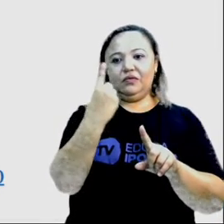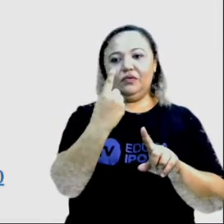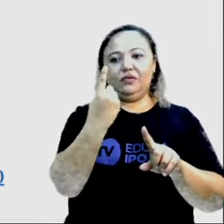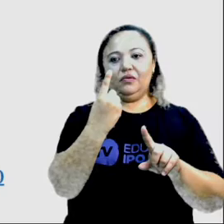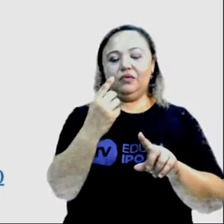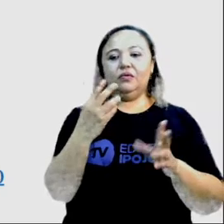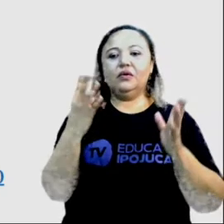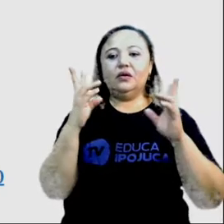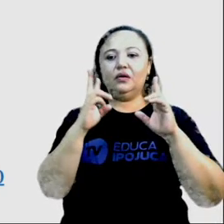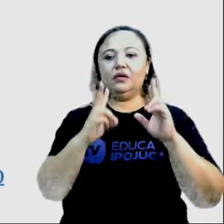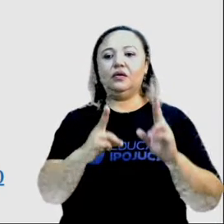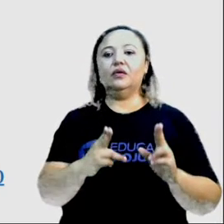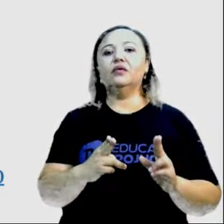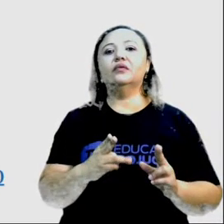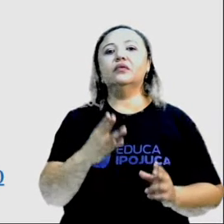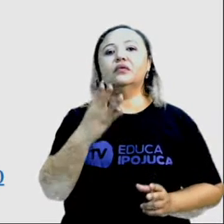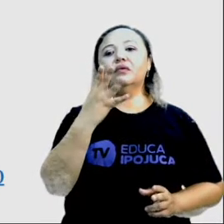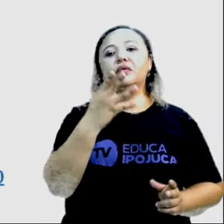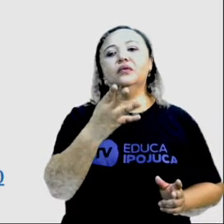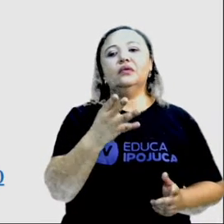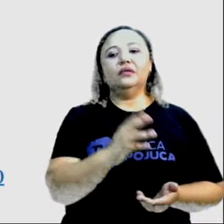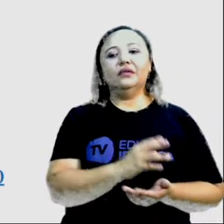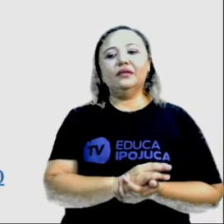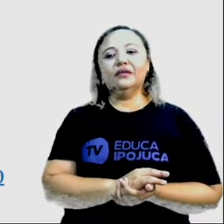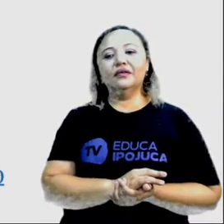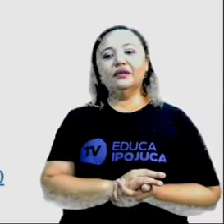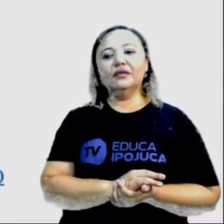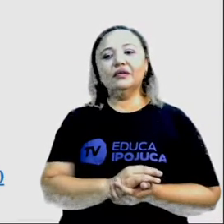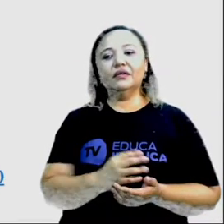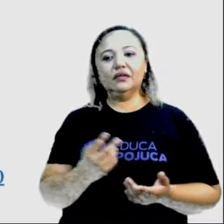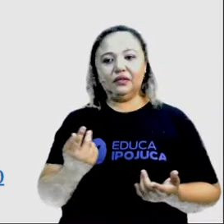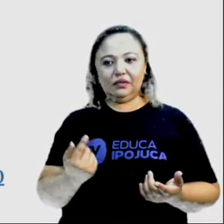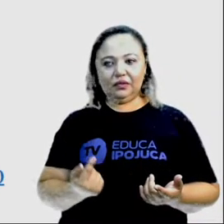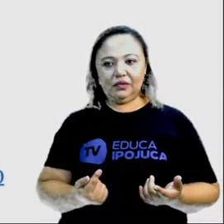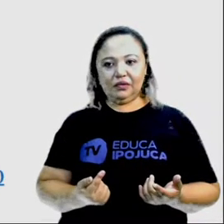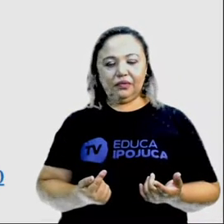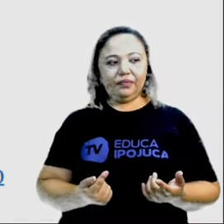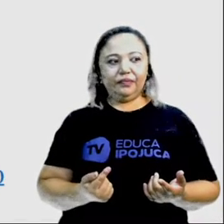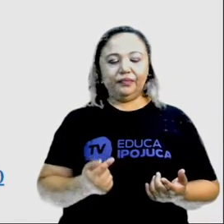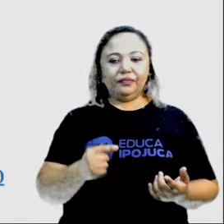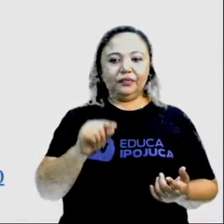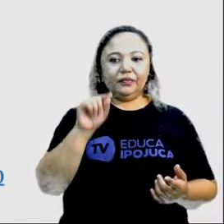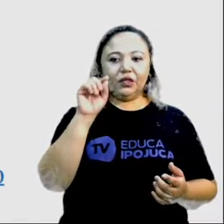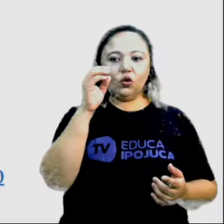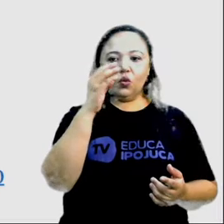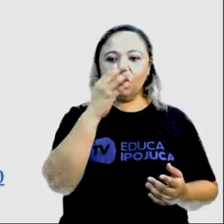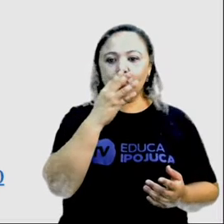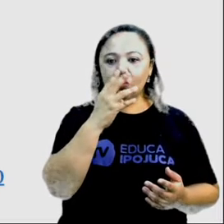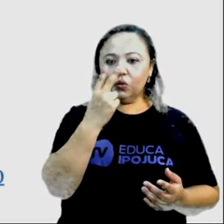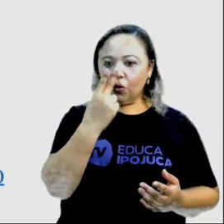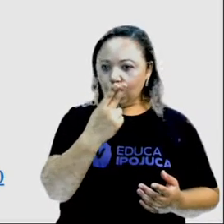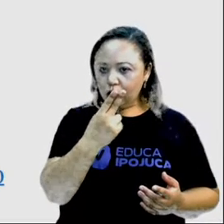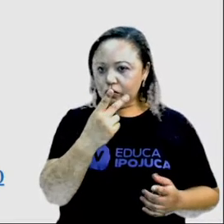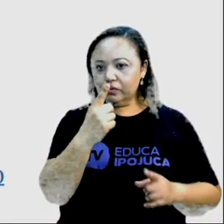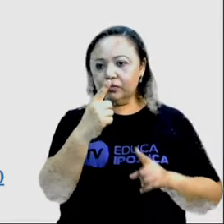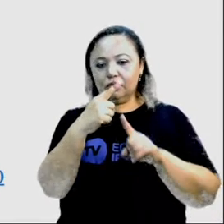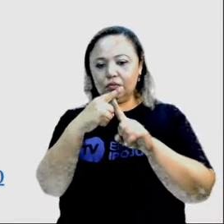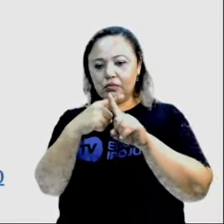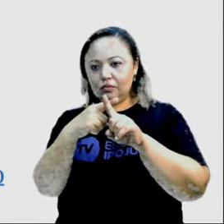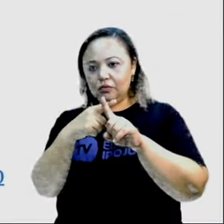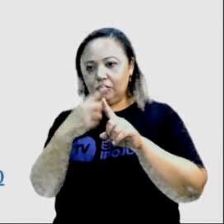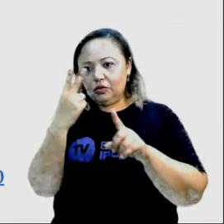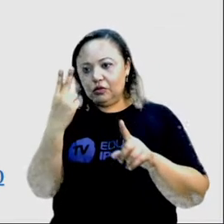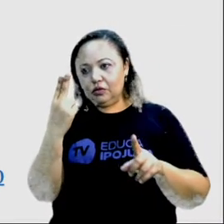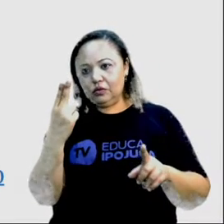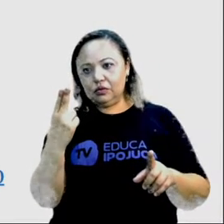1 é igual a 4. Ô tia Gil, mas se eu colocasse 2